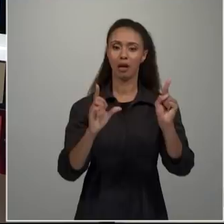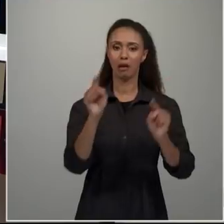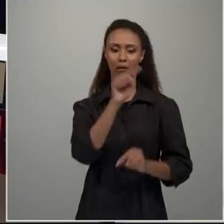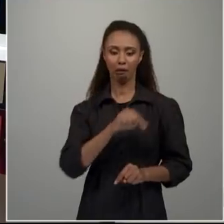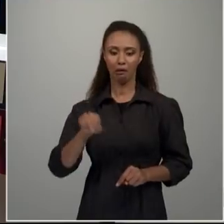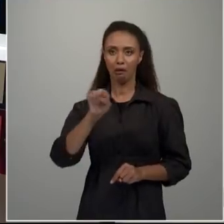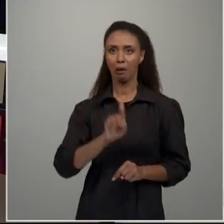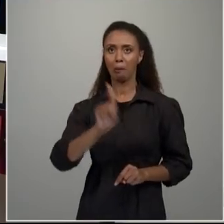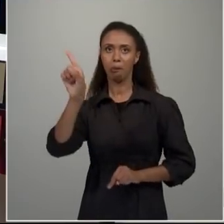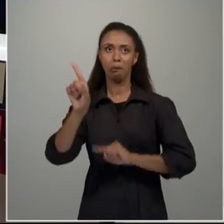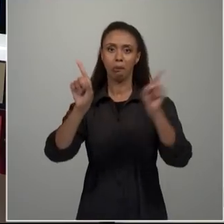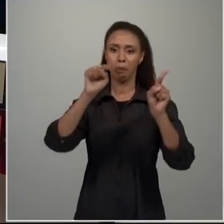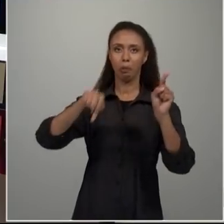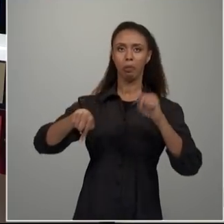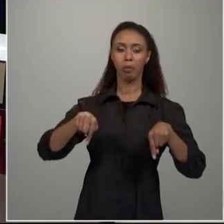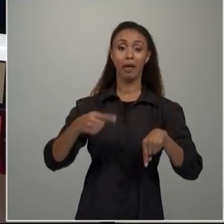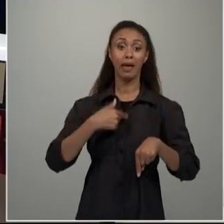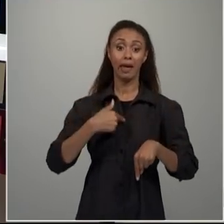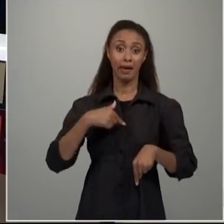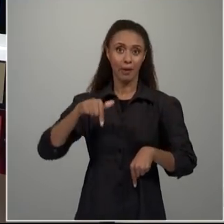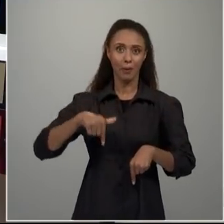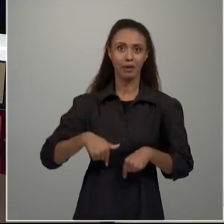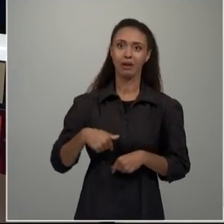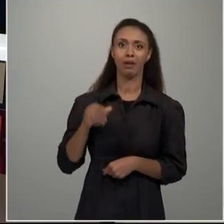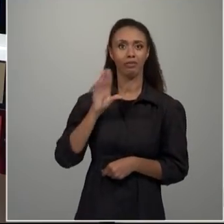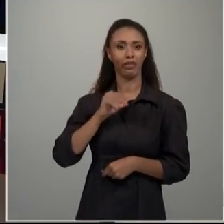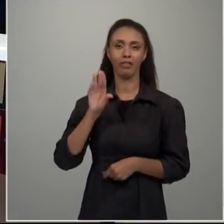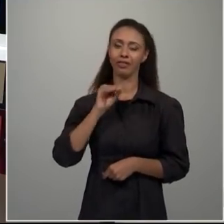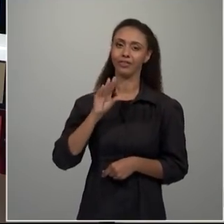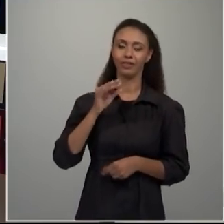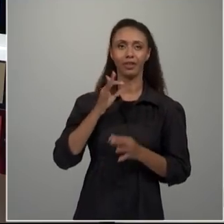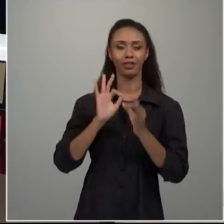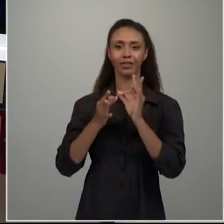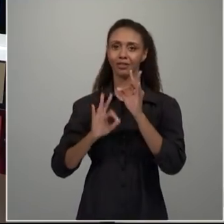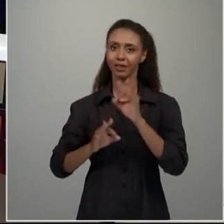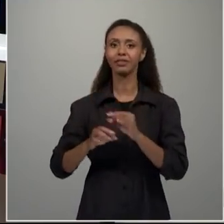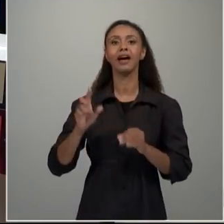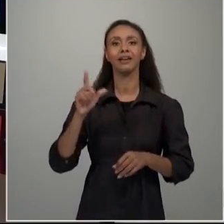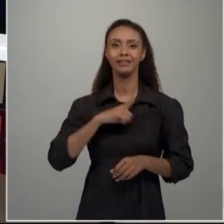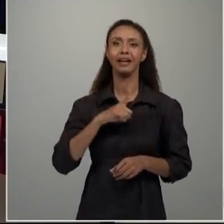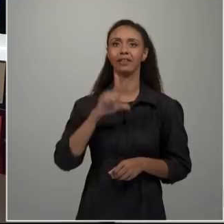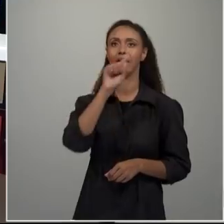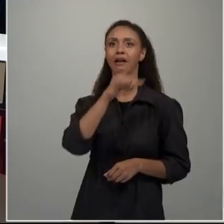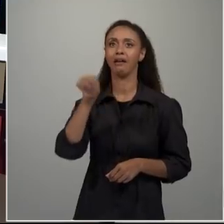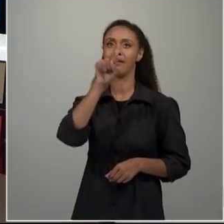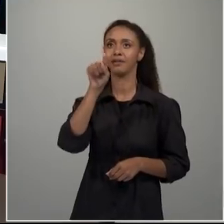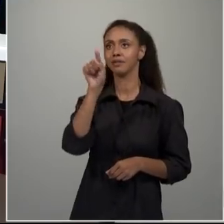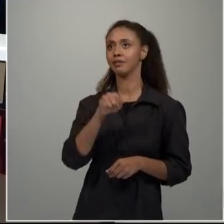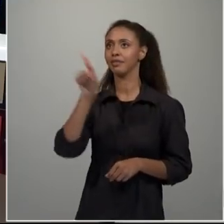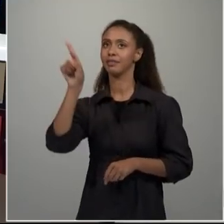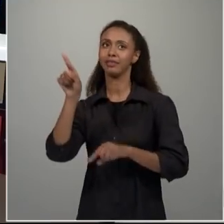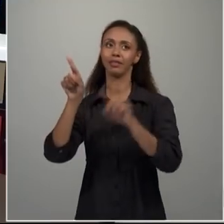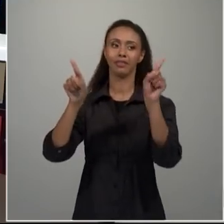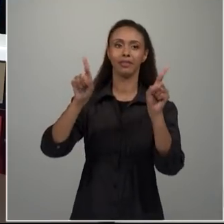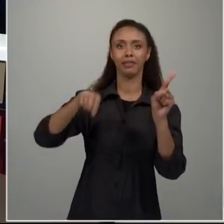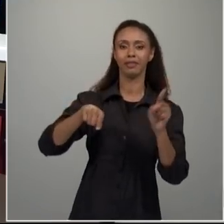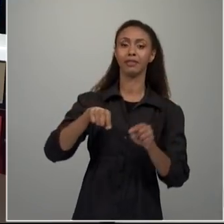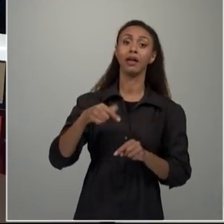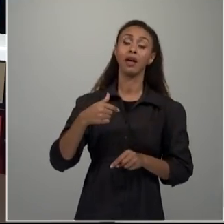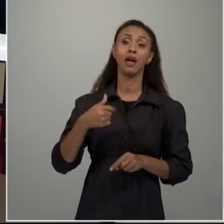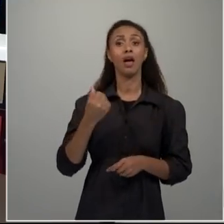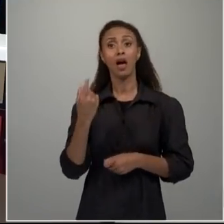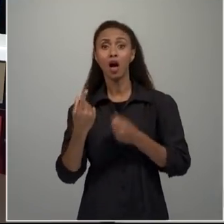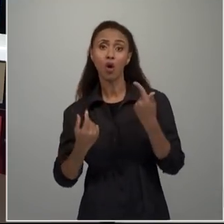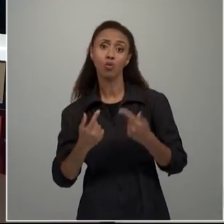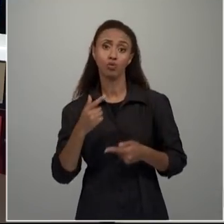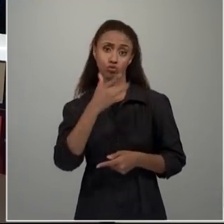enquanto eu falei inclusive fazendo as minhas netas e as minhas bolinhas mas tem gente que gosta de texto escrito tem gente que gosta de planilha de excel tá então